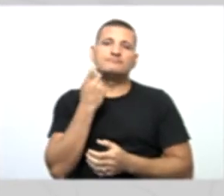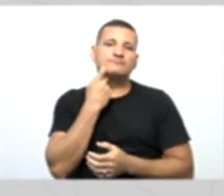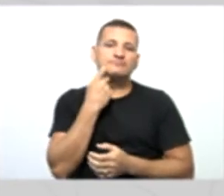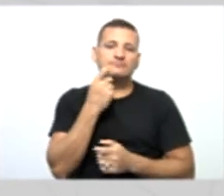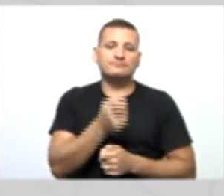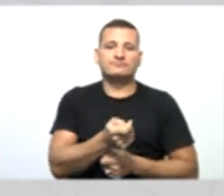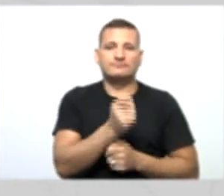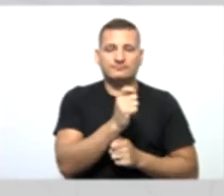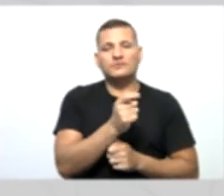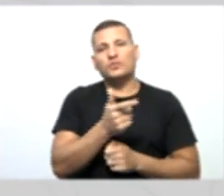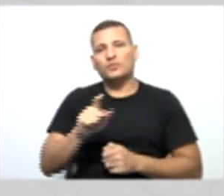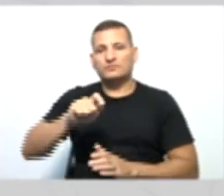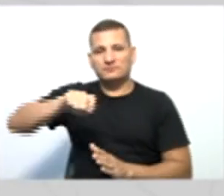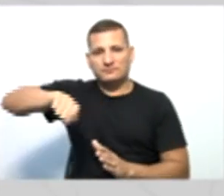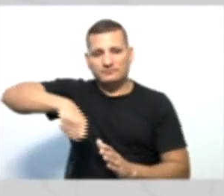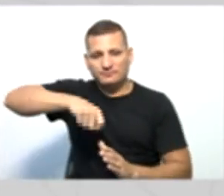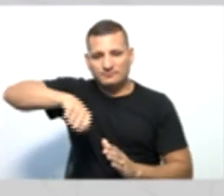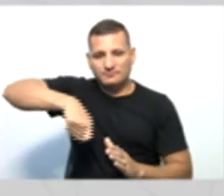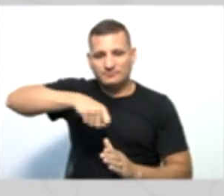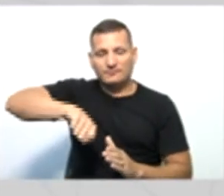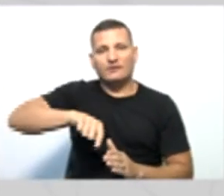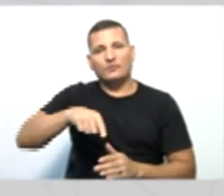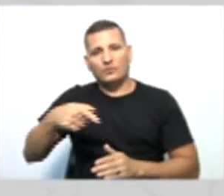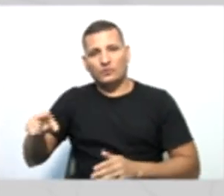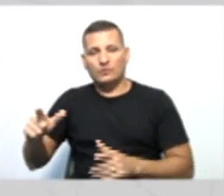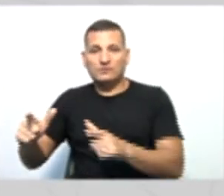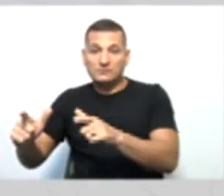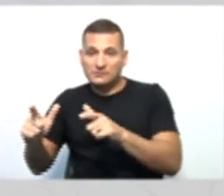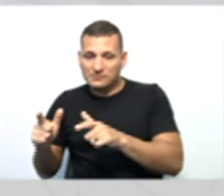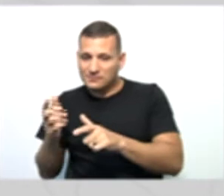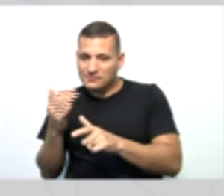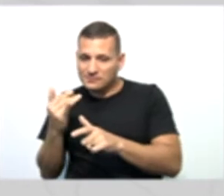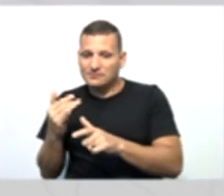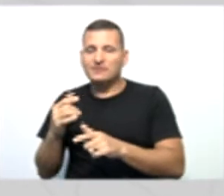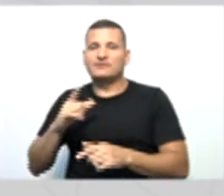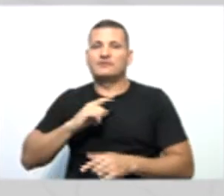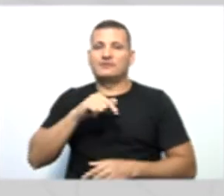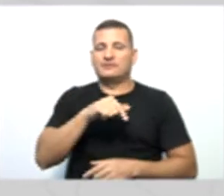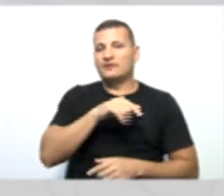está cozinhando, tem um prato e tem um animal e tem